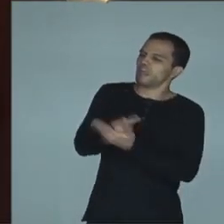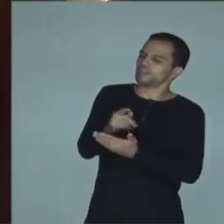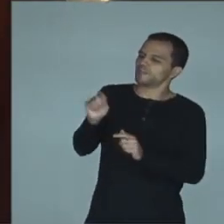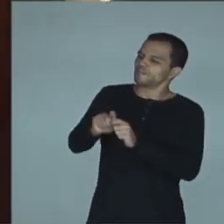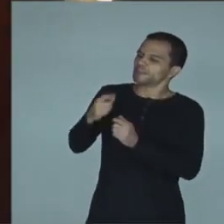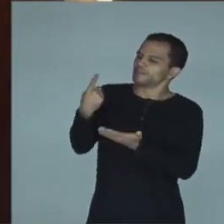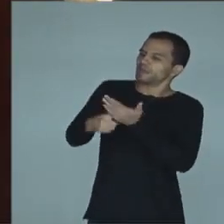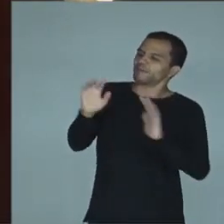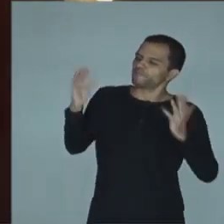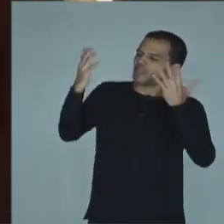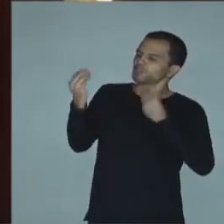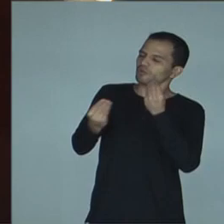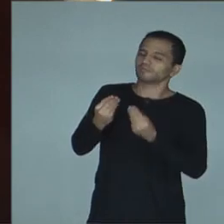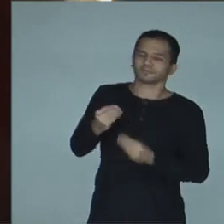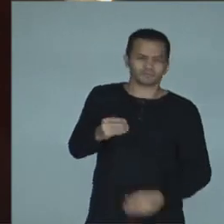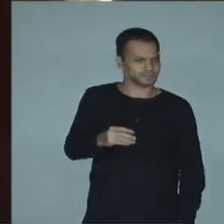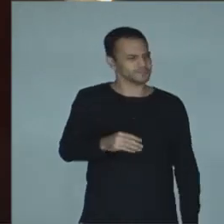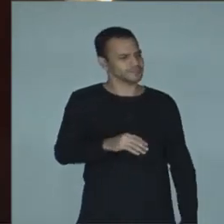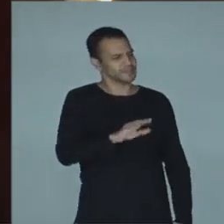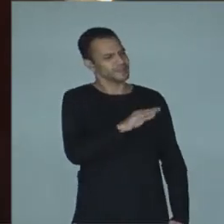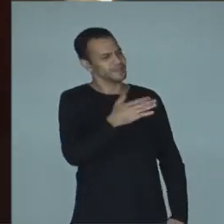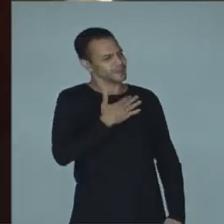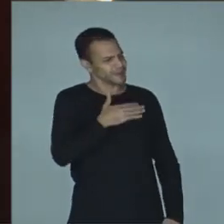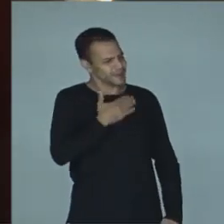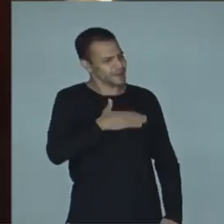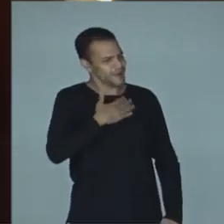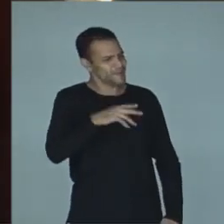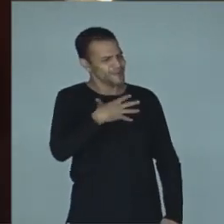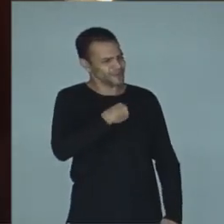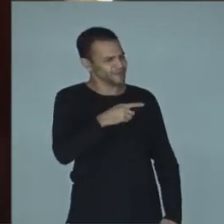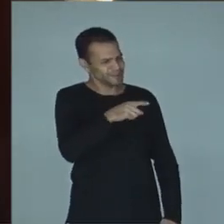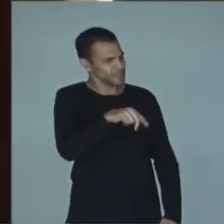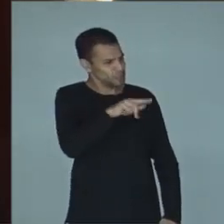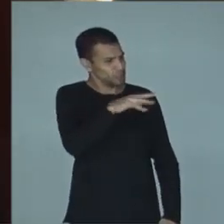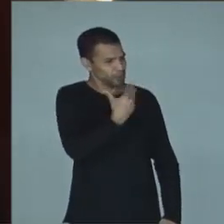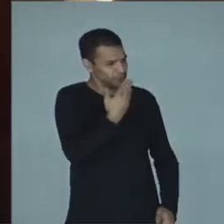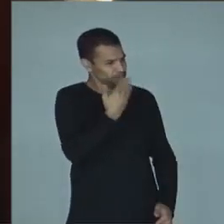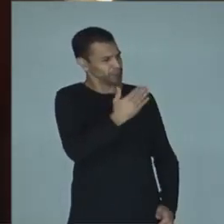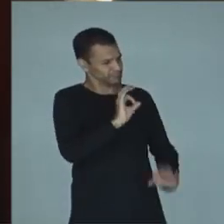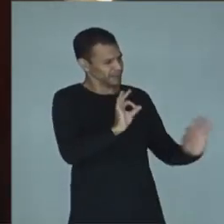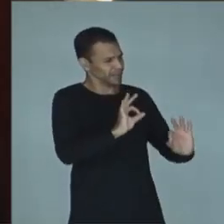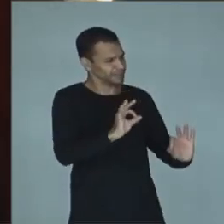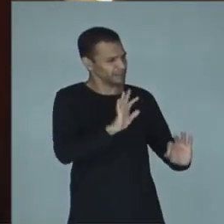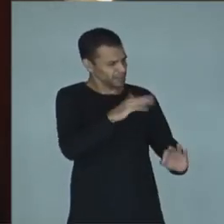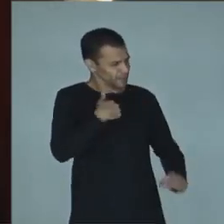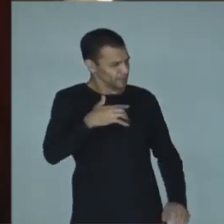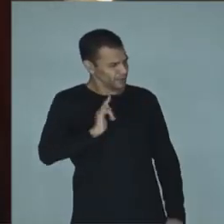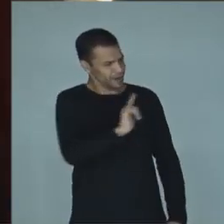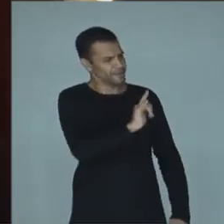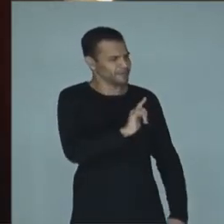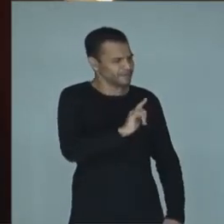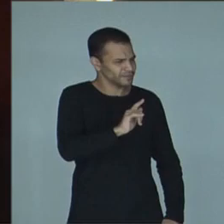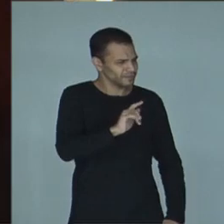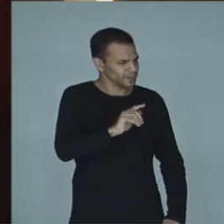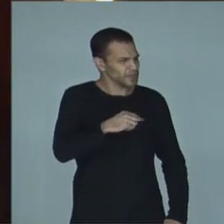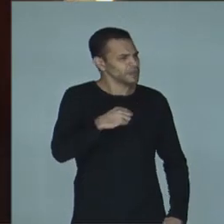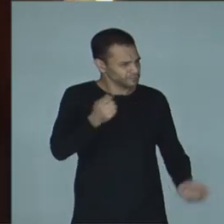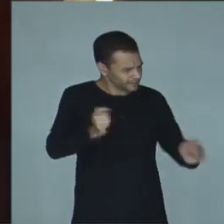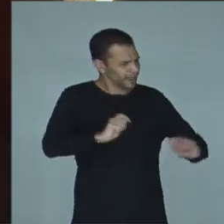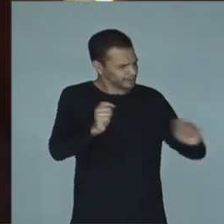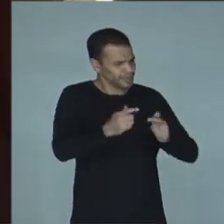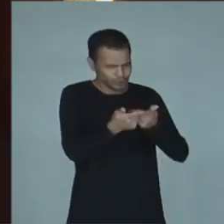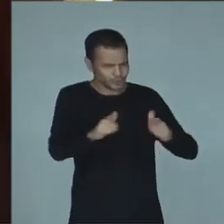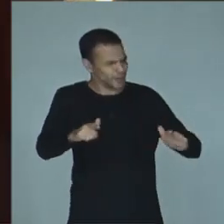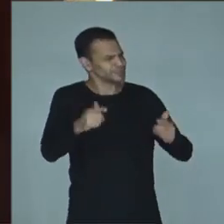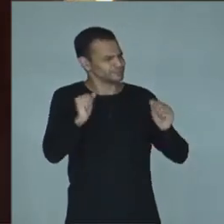ele disse meu filho eu nunca fiz um churrasco eu nunca pediu é mas eu te amo se é por falta de churrasco Eu